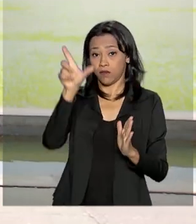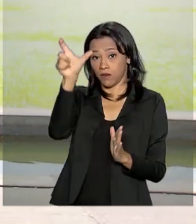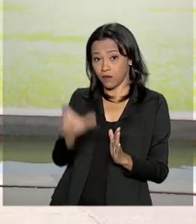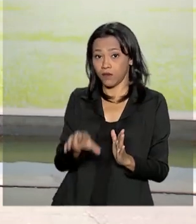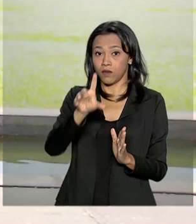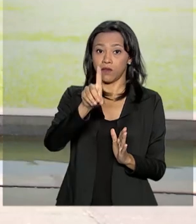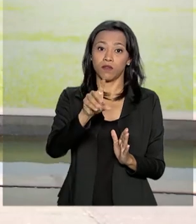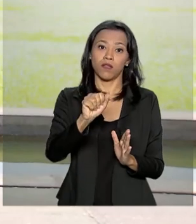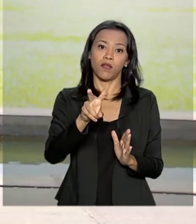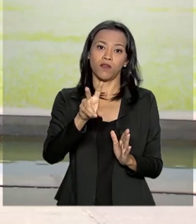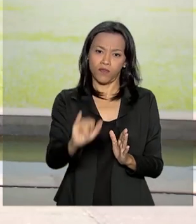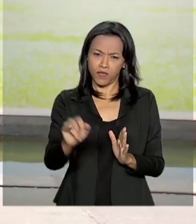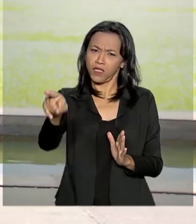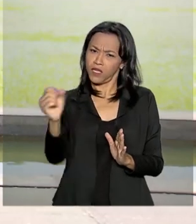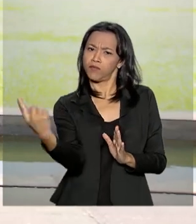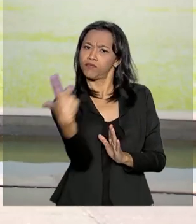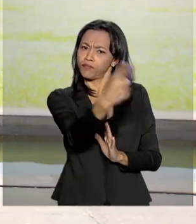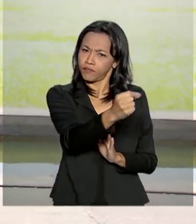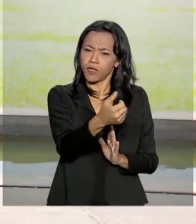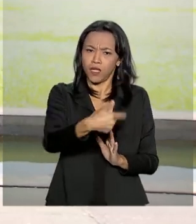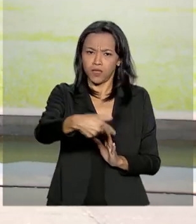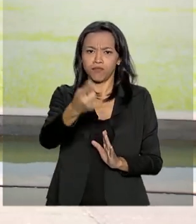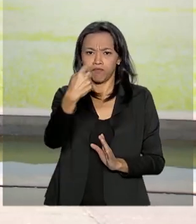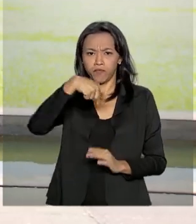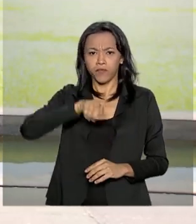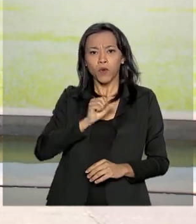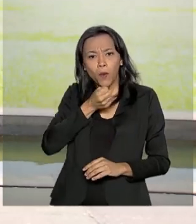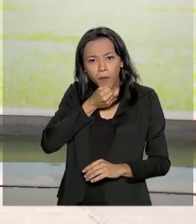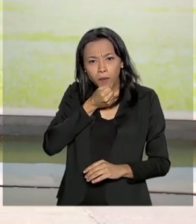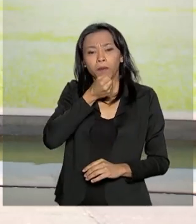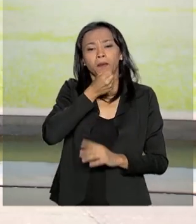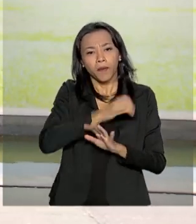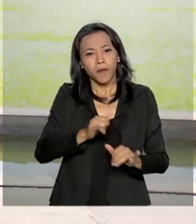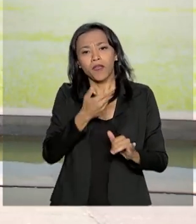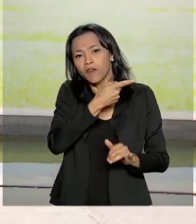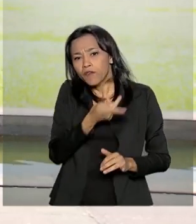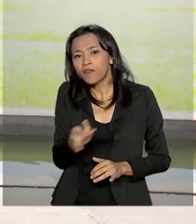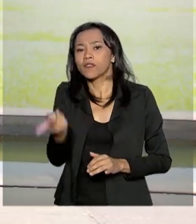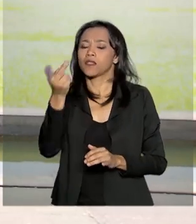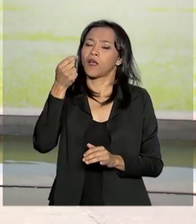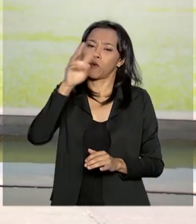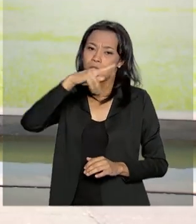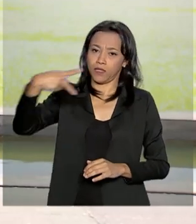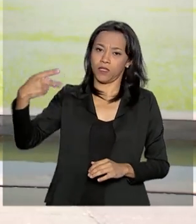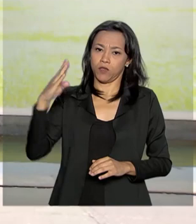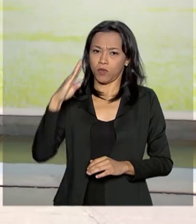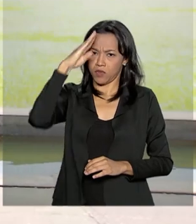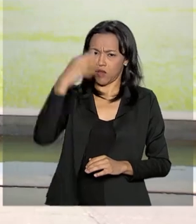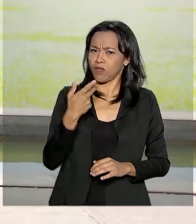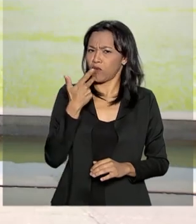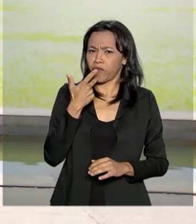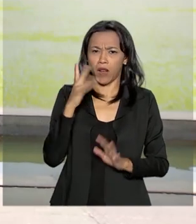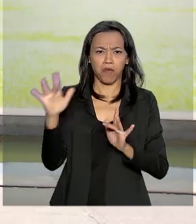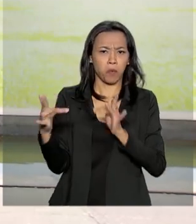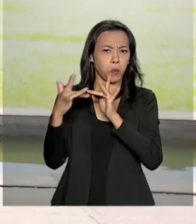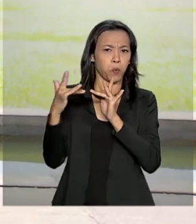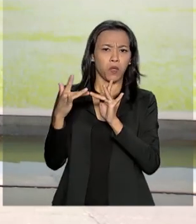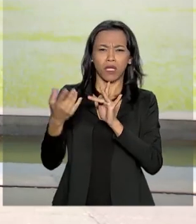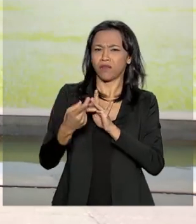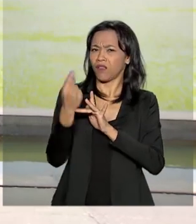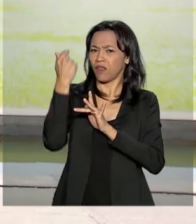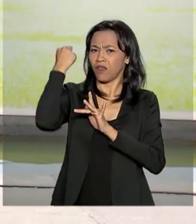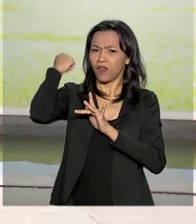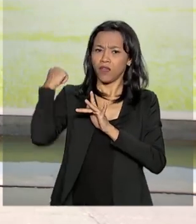presidente do senado conversou com os jornalistas e disse que vai fazer uma visita ao presidente bolsonaro que não falava com ele desde que ele se internou para